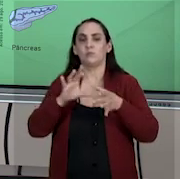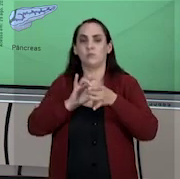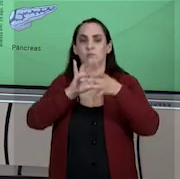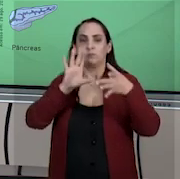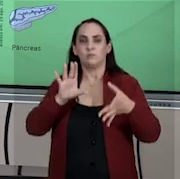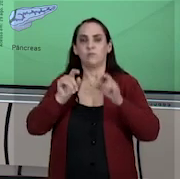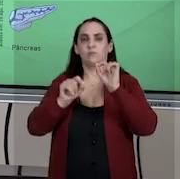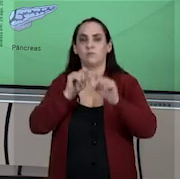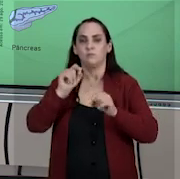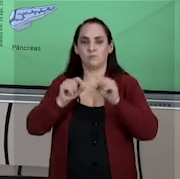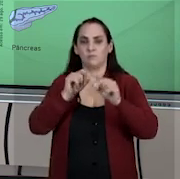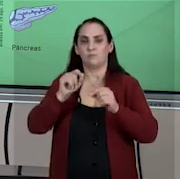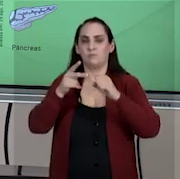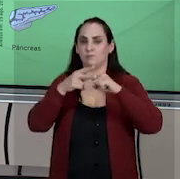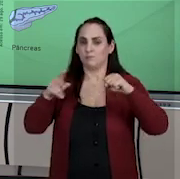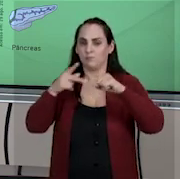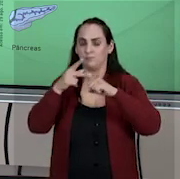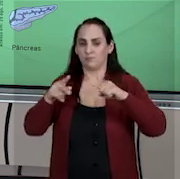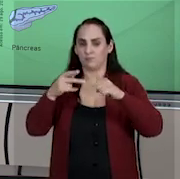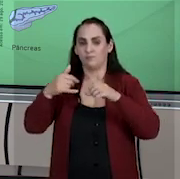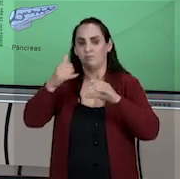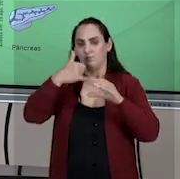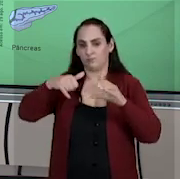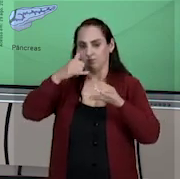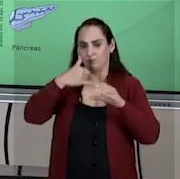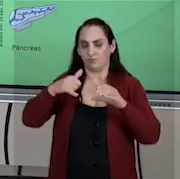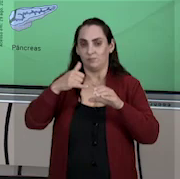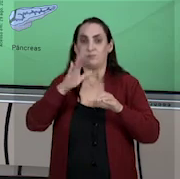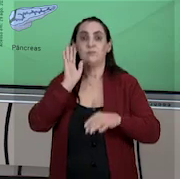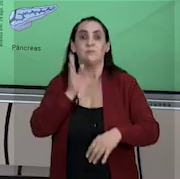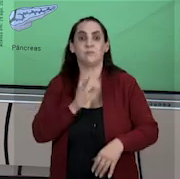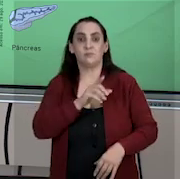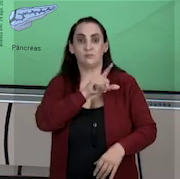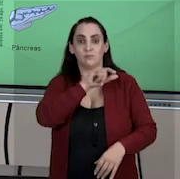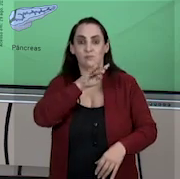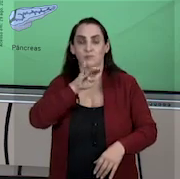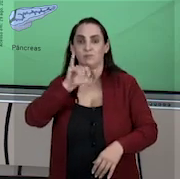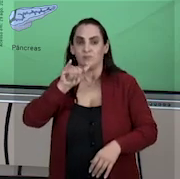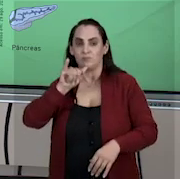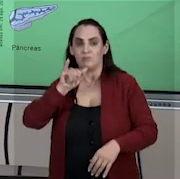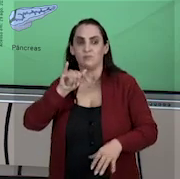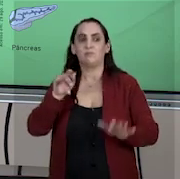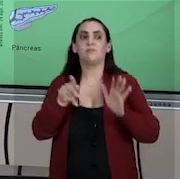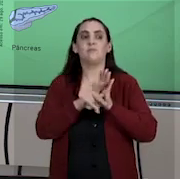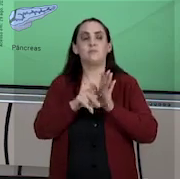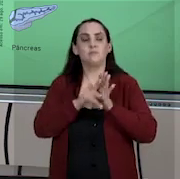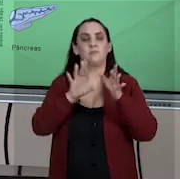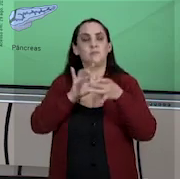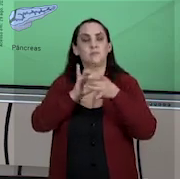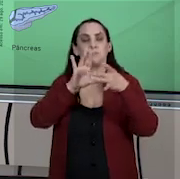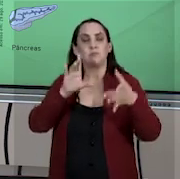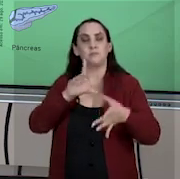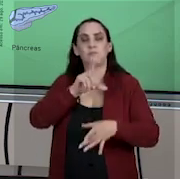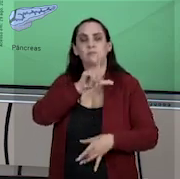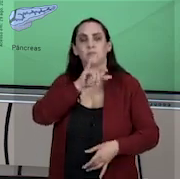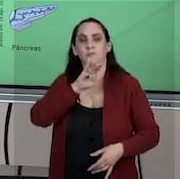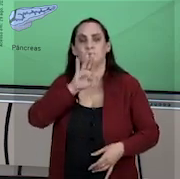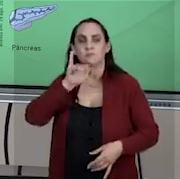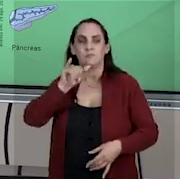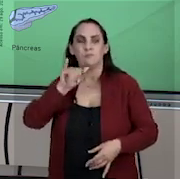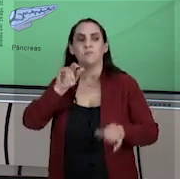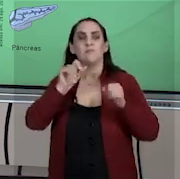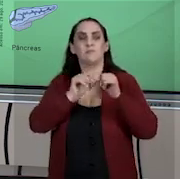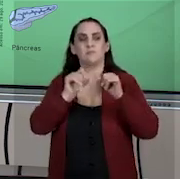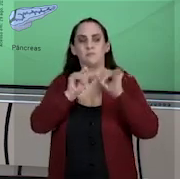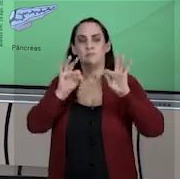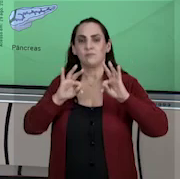lipídios. A bile vai liberar a vesícula biliar, vai liberar a bile que vai fazer a